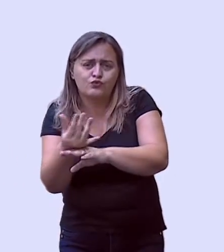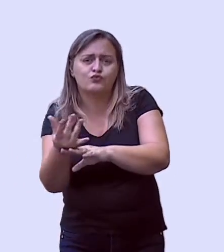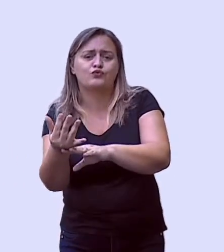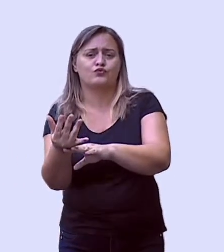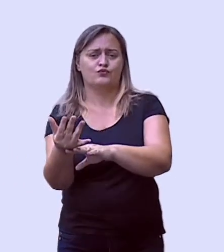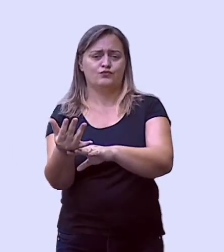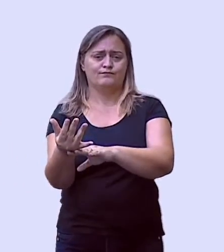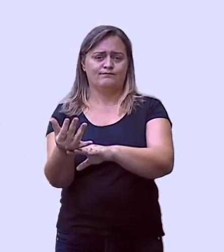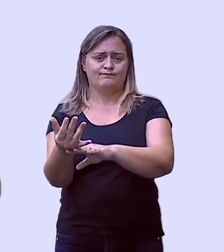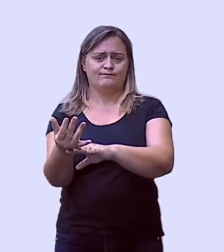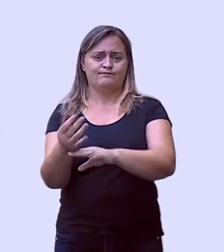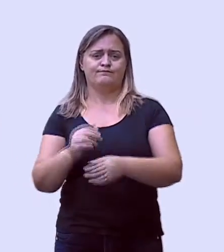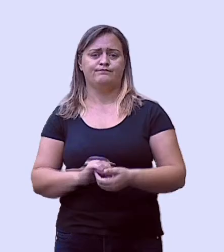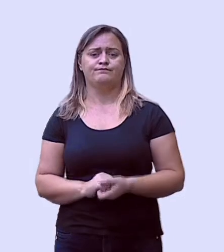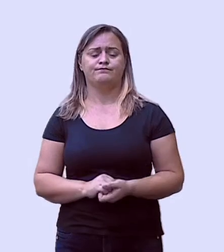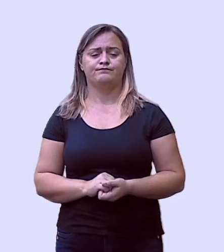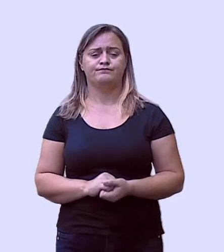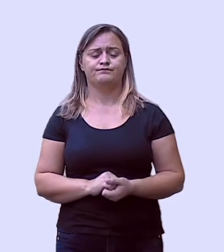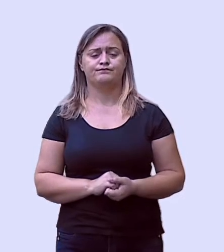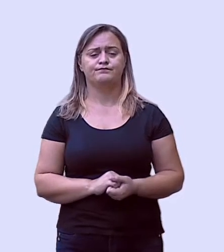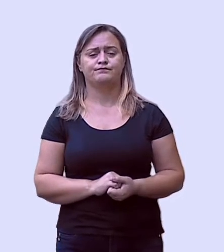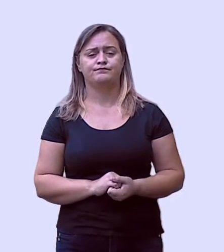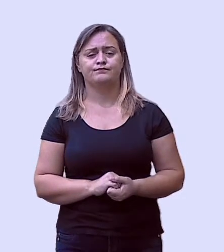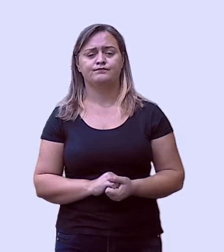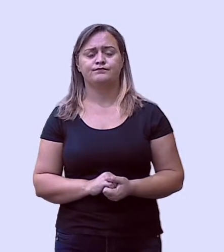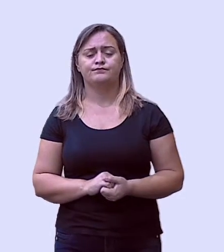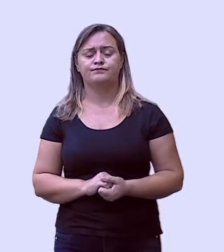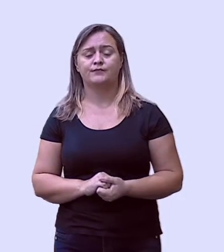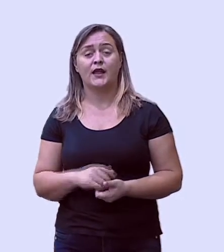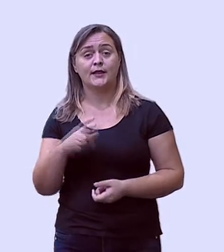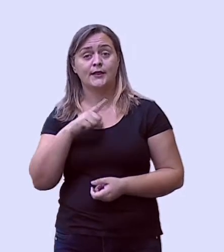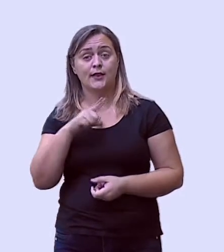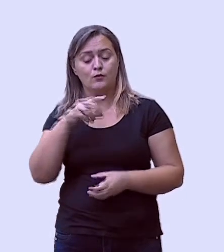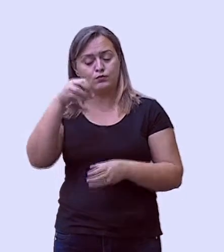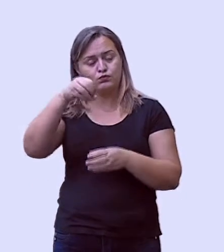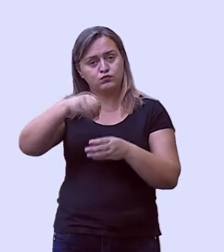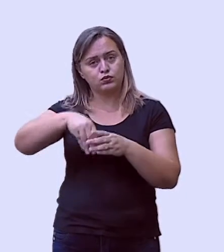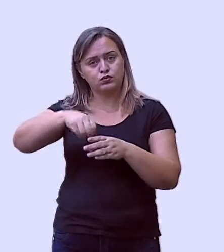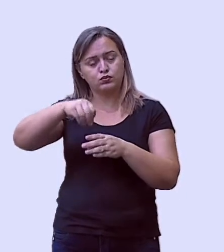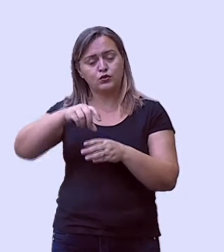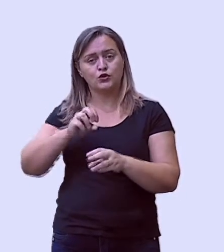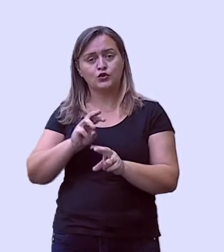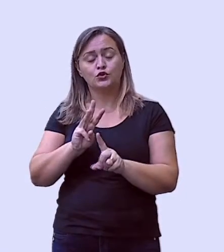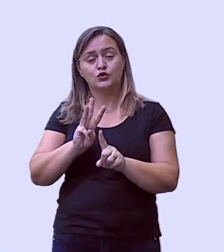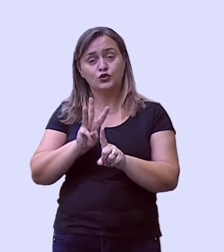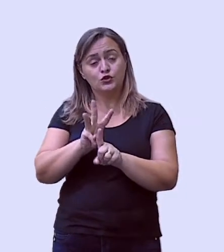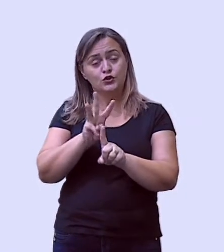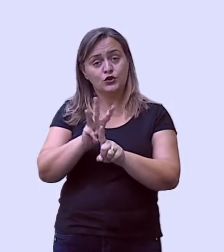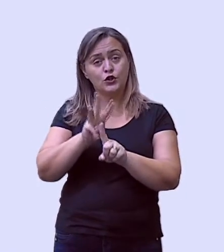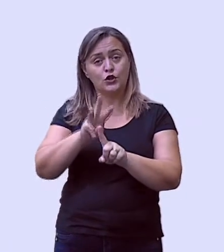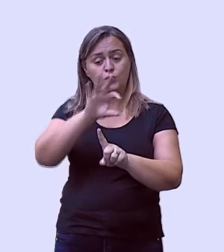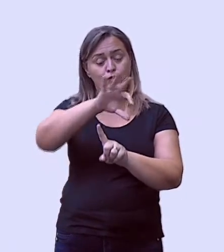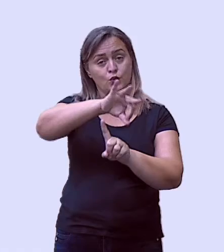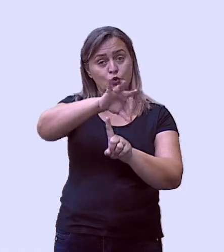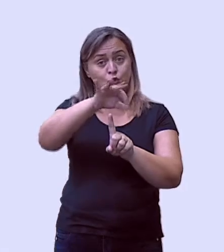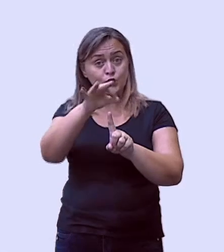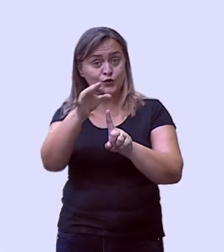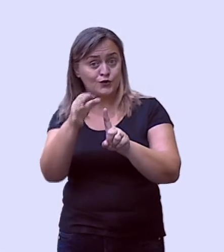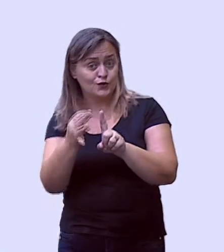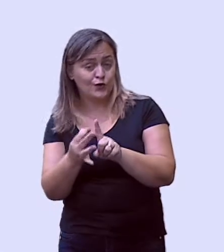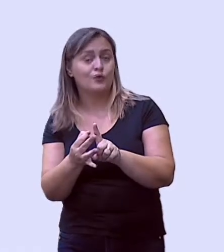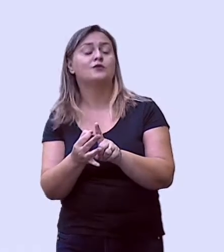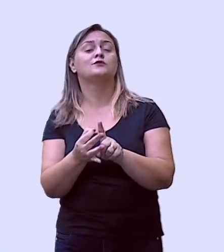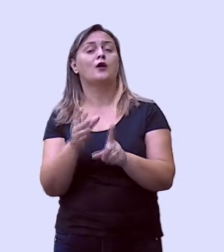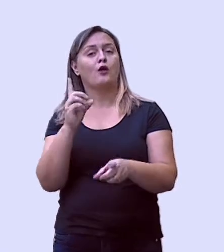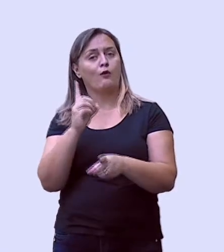gado. Grandes plantações de trigo e soja também vão ser encontrados neste bioma. Em